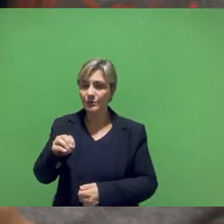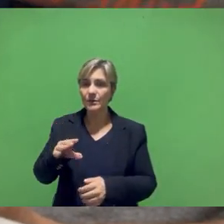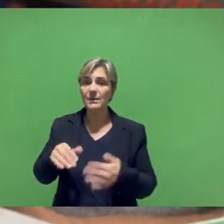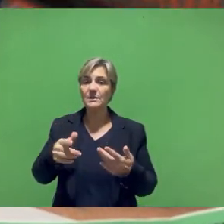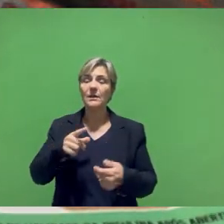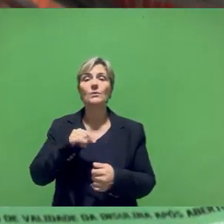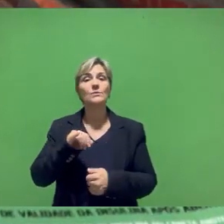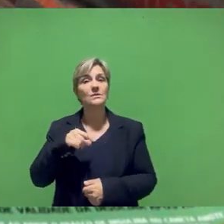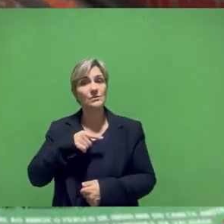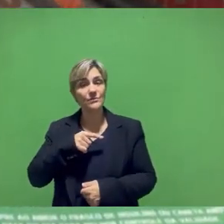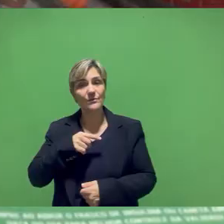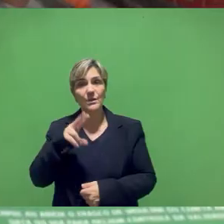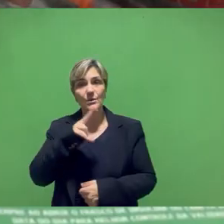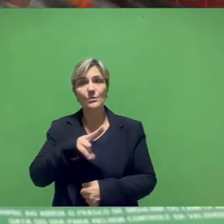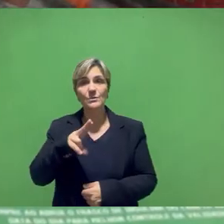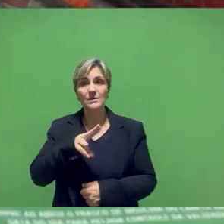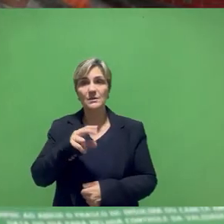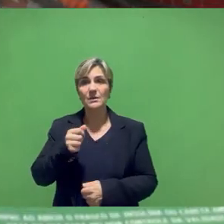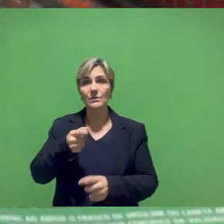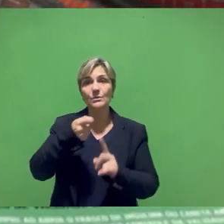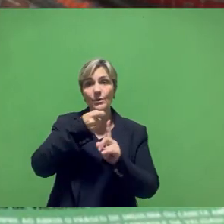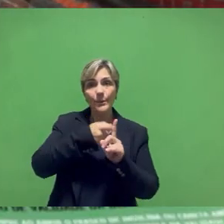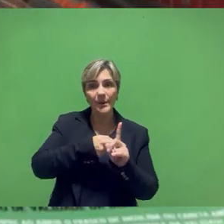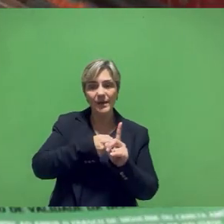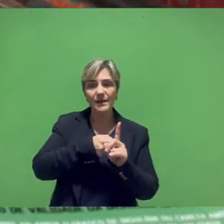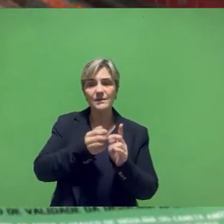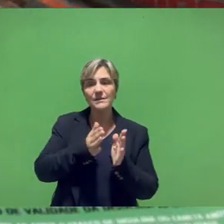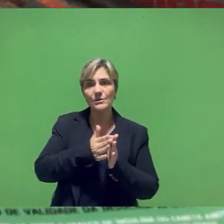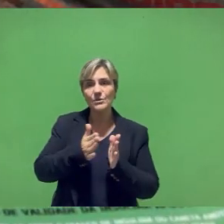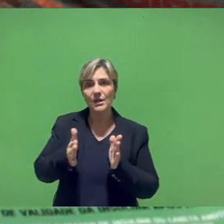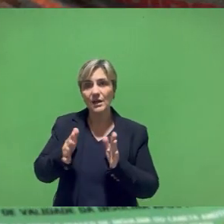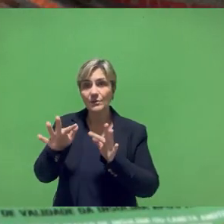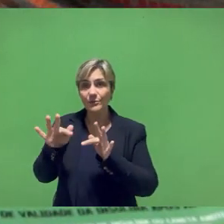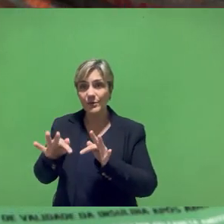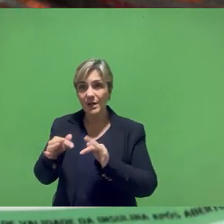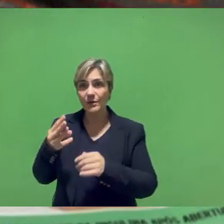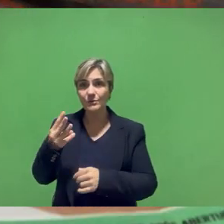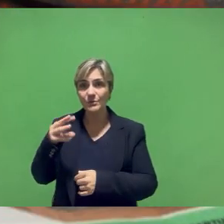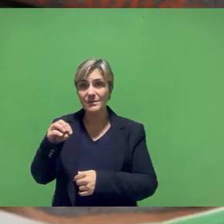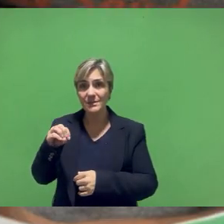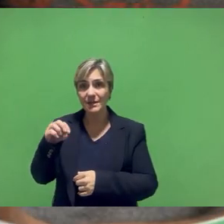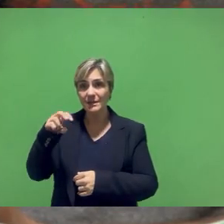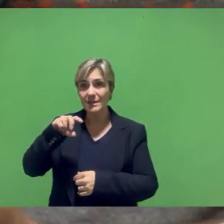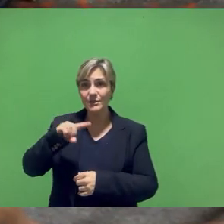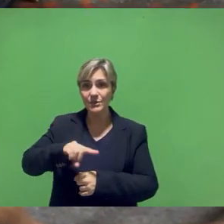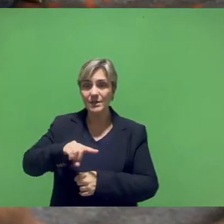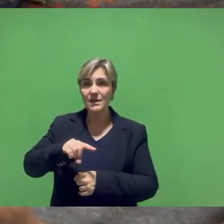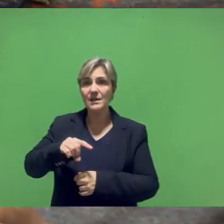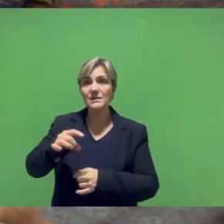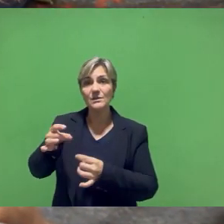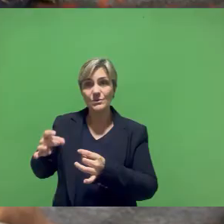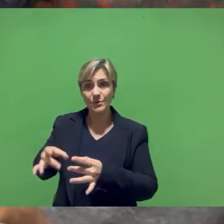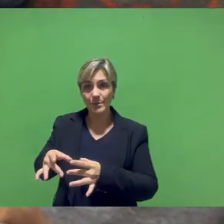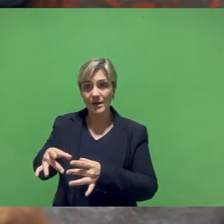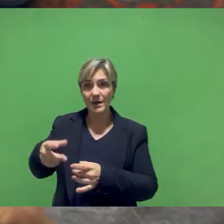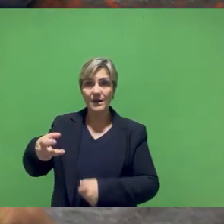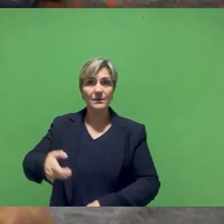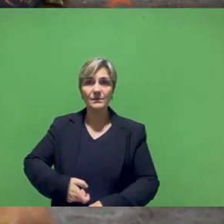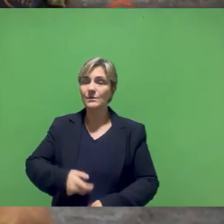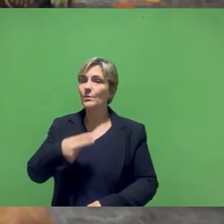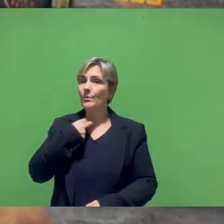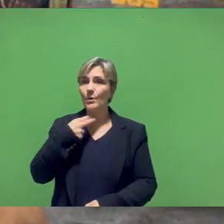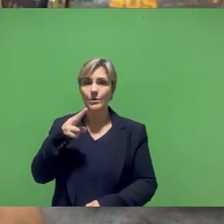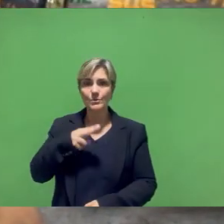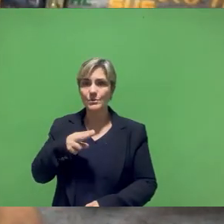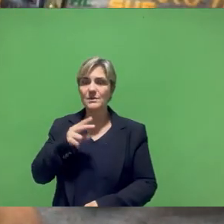tiver usando durante o mês, chegar no final do mês, nos 30 dias, e ainda sobrar insulina, não